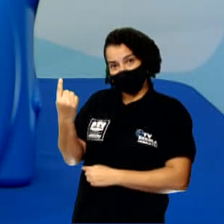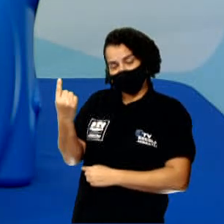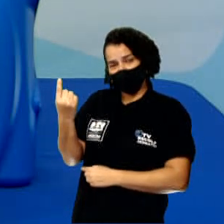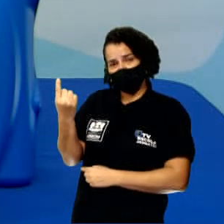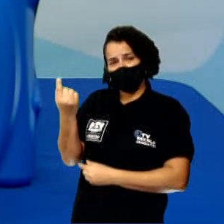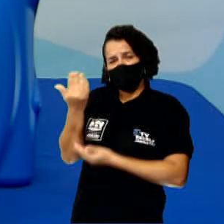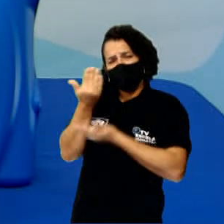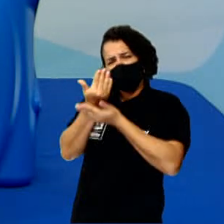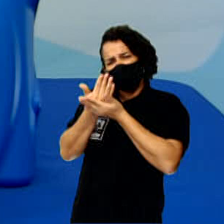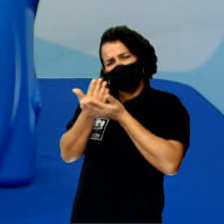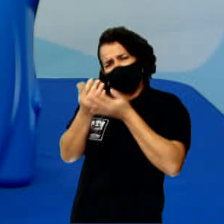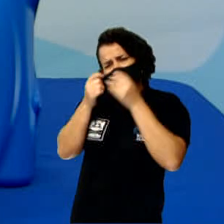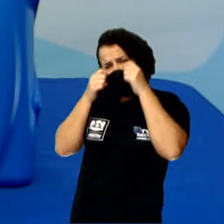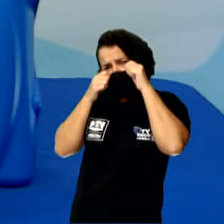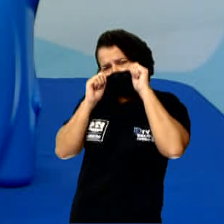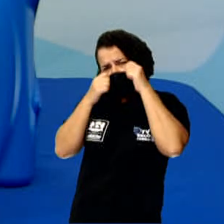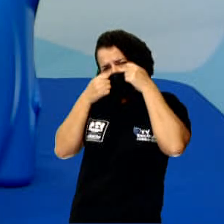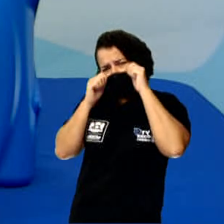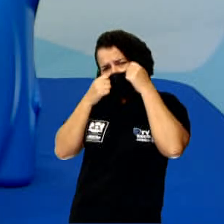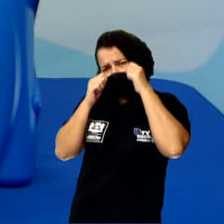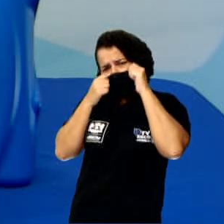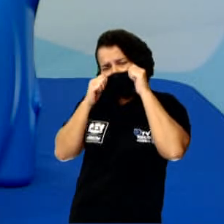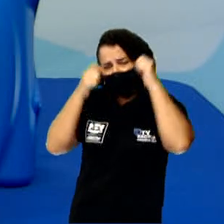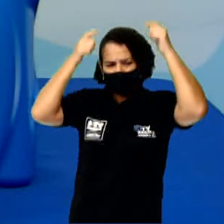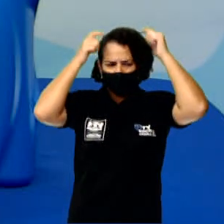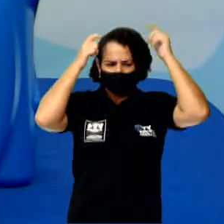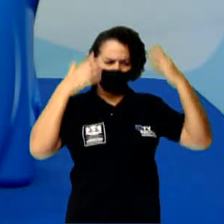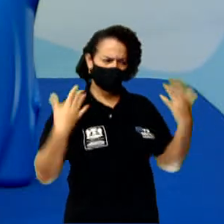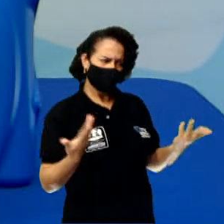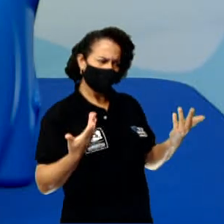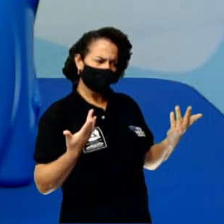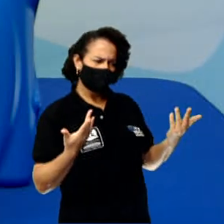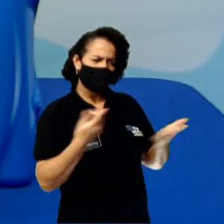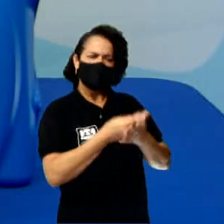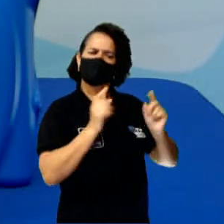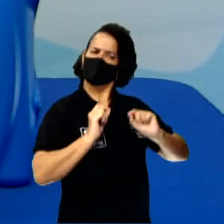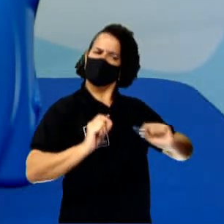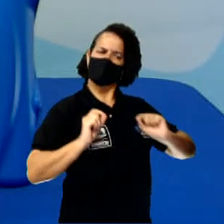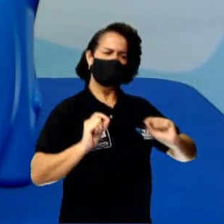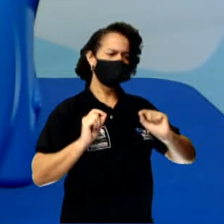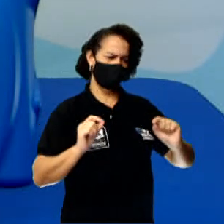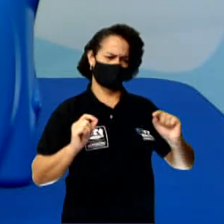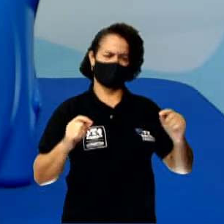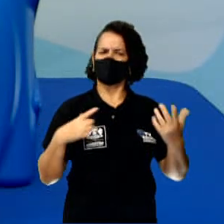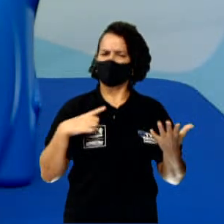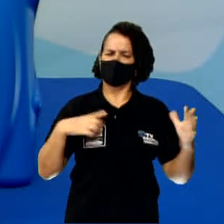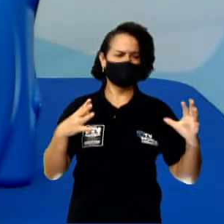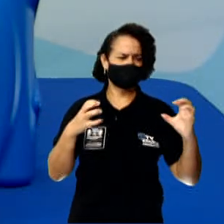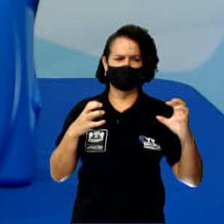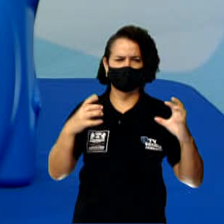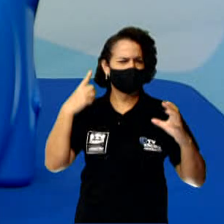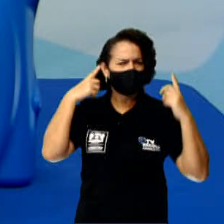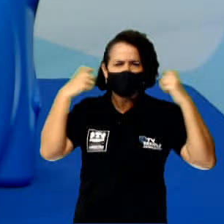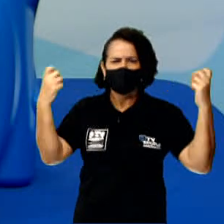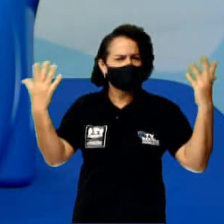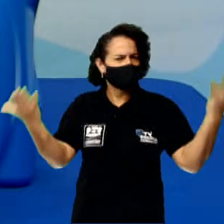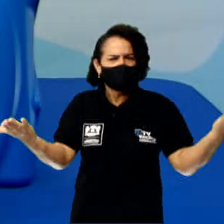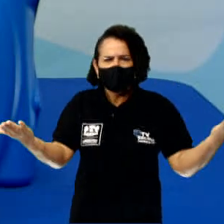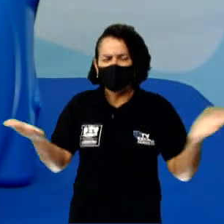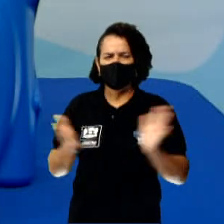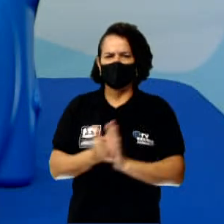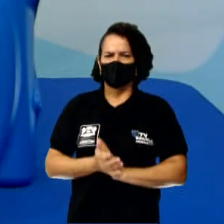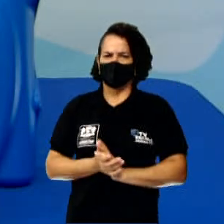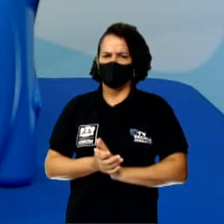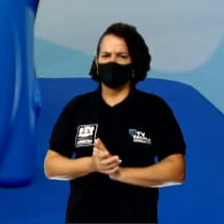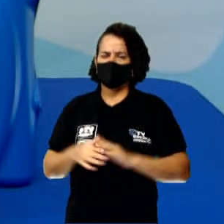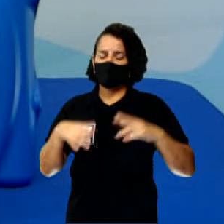chorar. Chamou a atenção da rainha, que foi logo procurar saber o que era que tinha acontecido, que estava aquela zoada. A rainha foi chegando e já